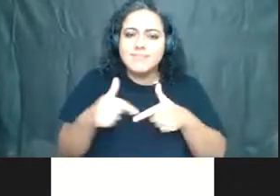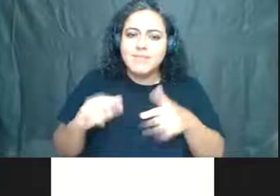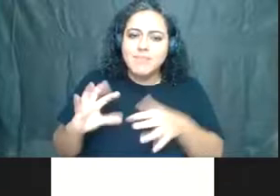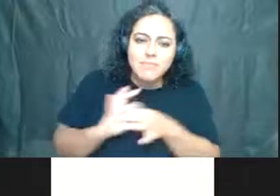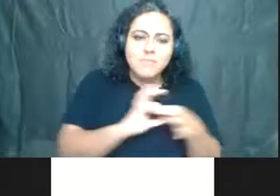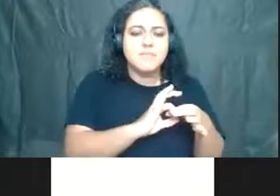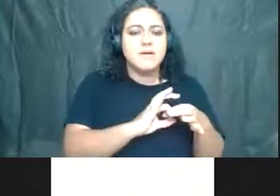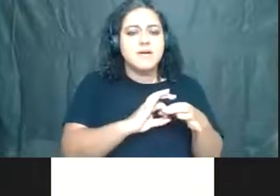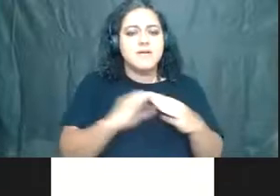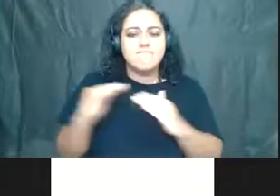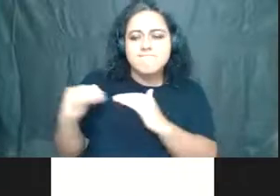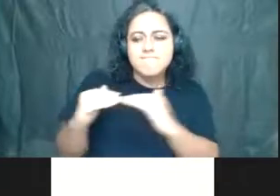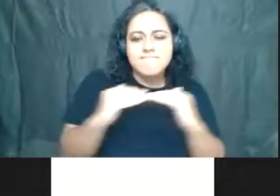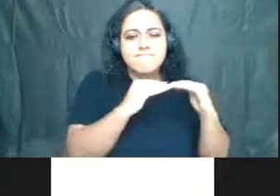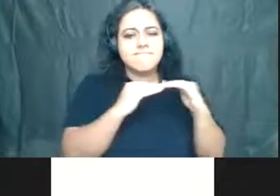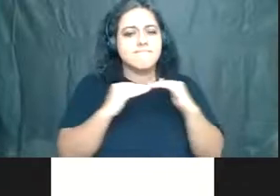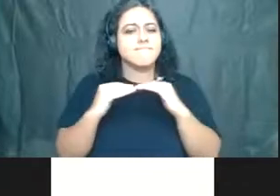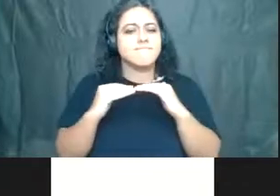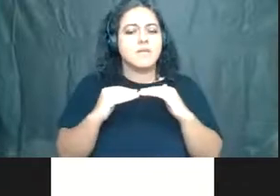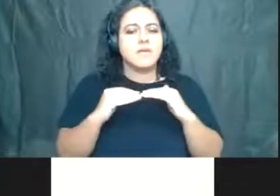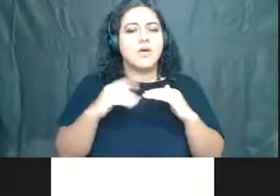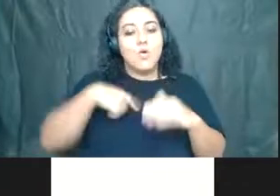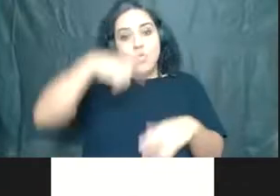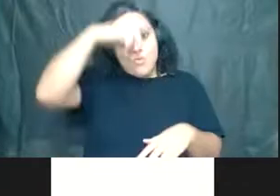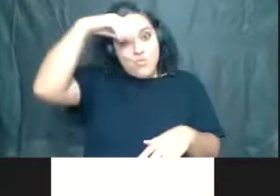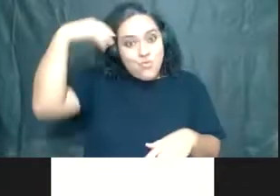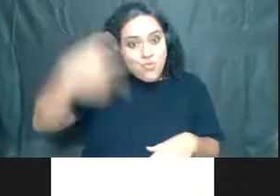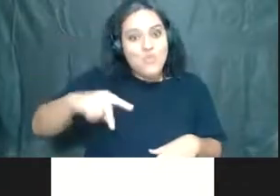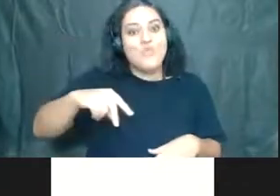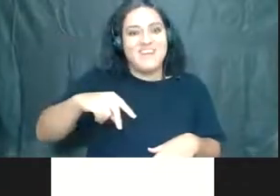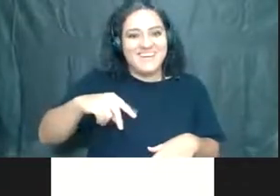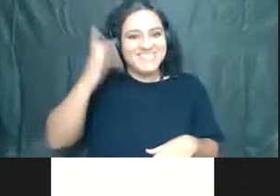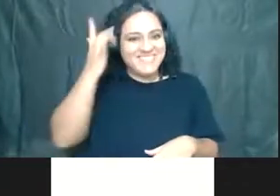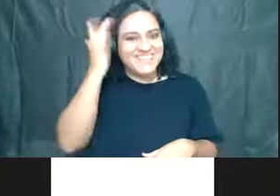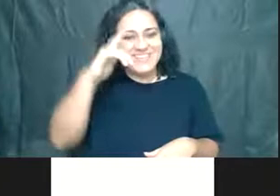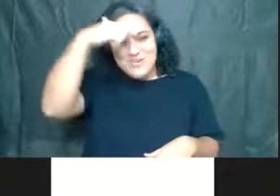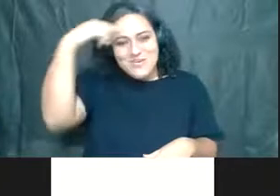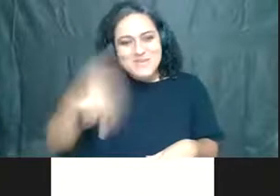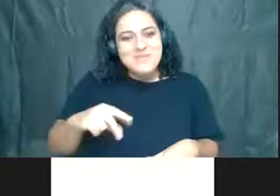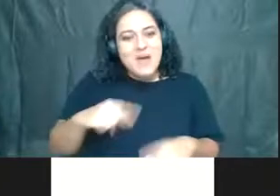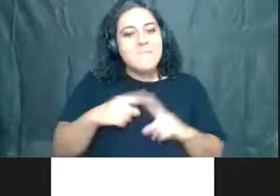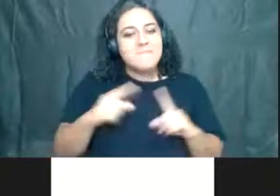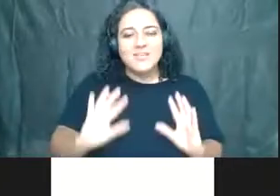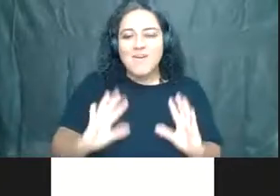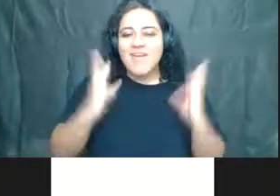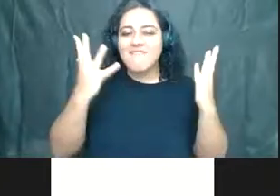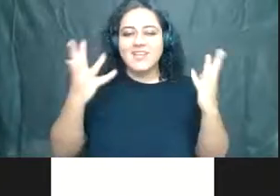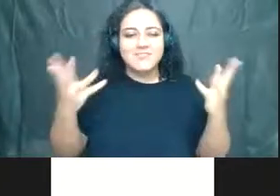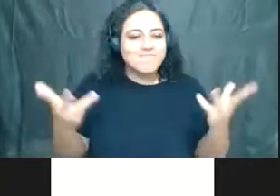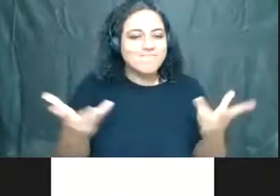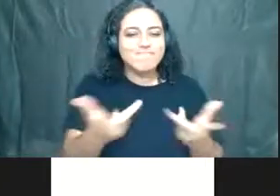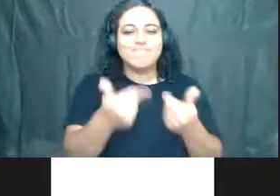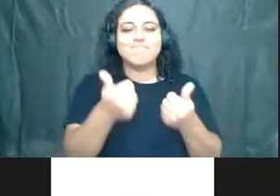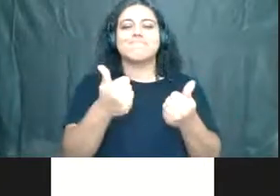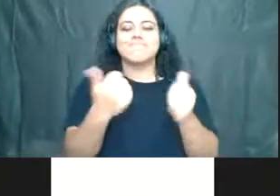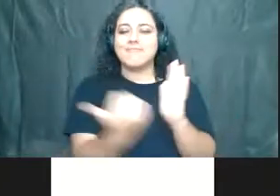muito harmônico, muito suado, a verdade é essa, e o evento ficou muito além